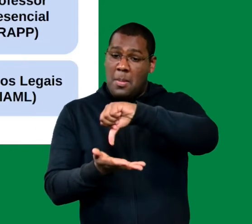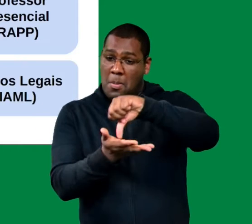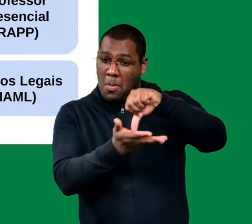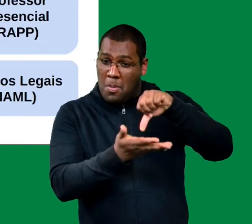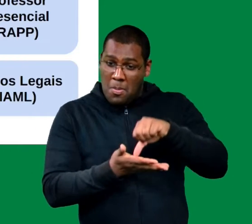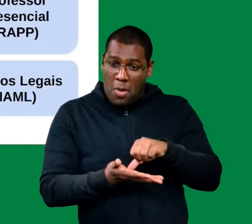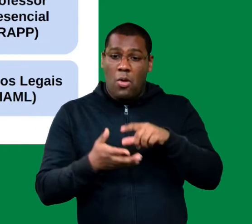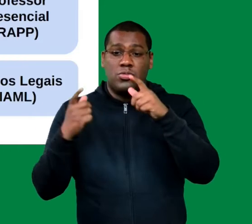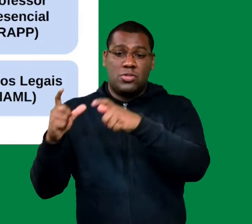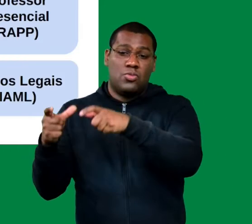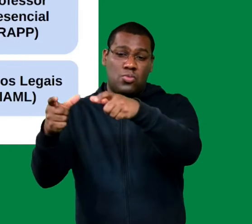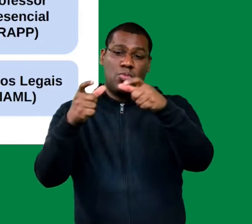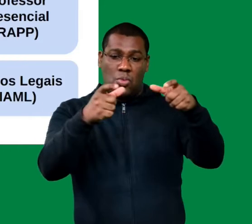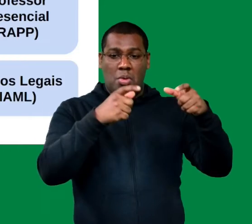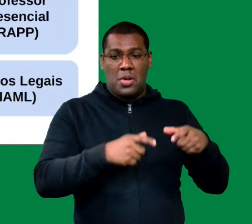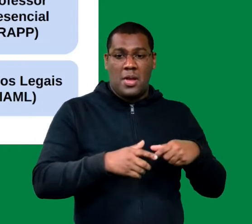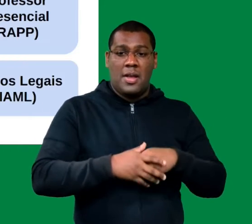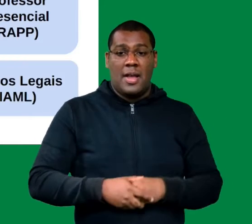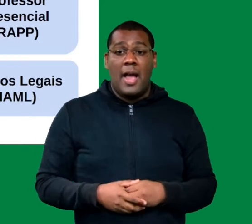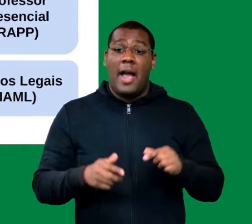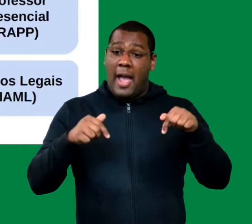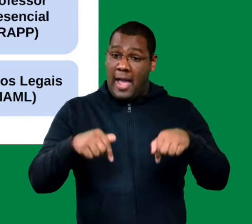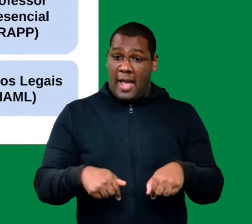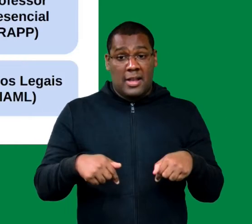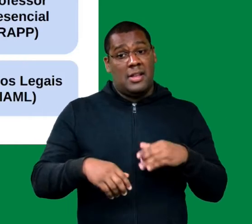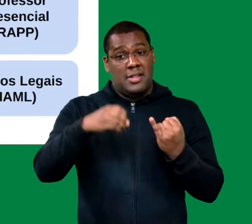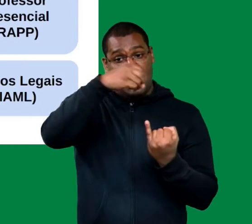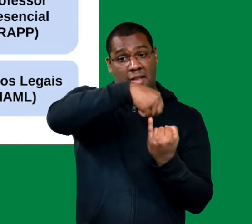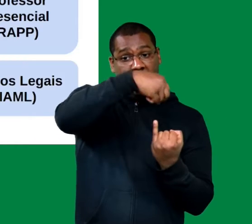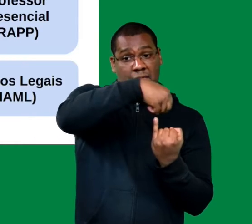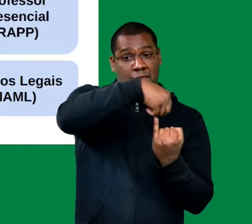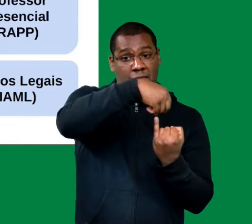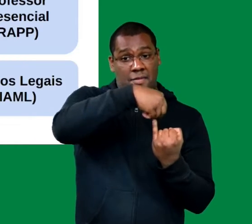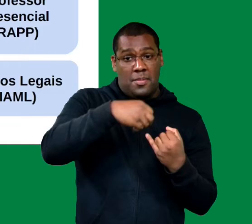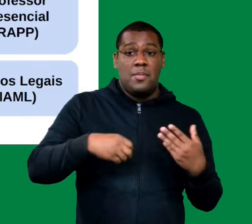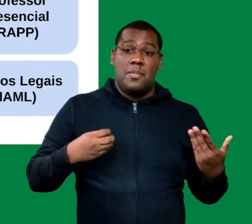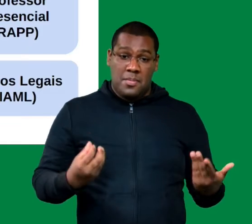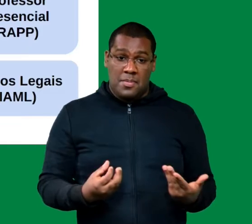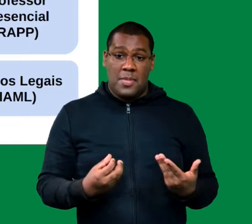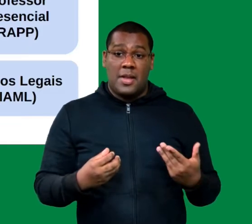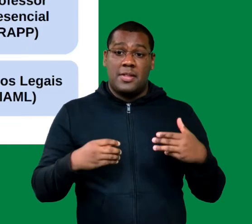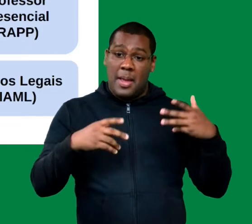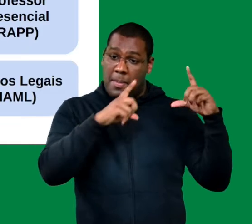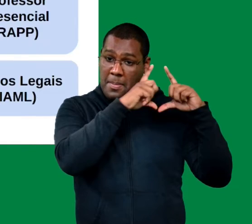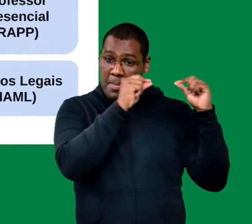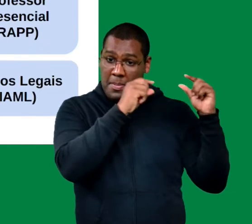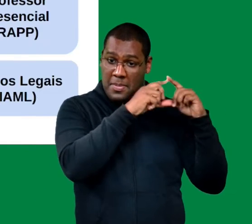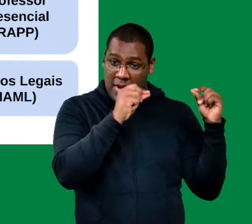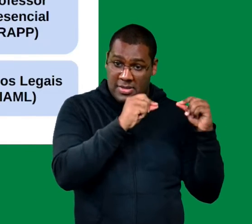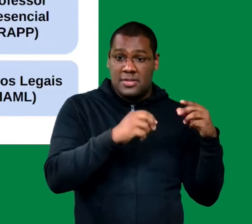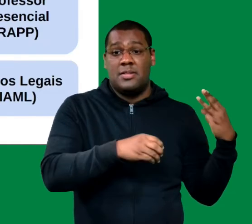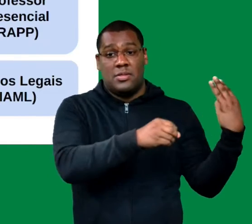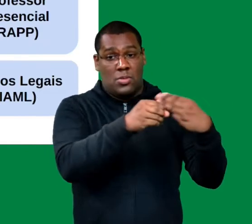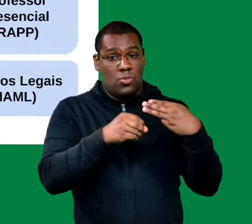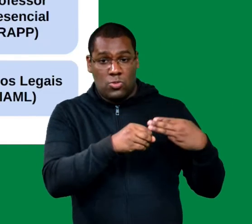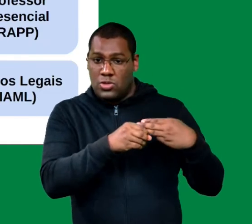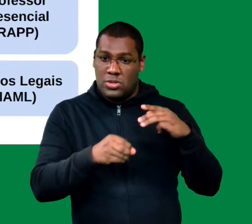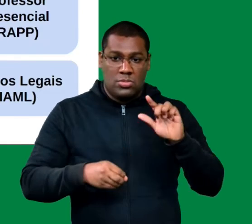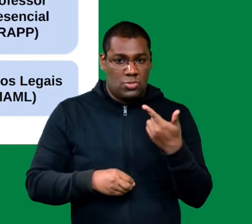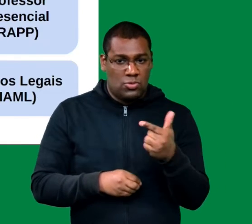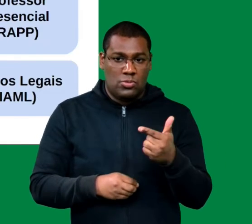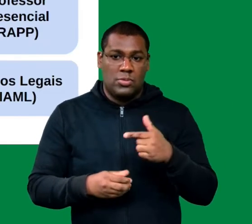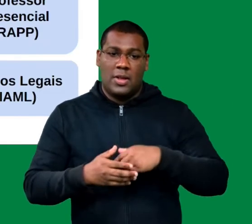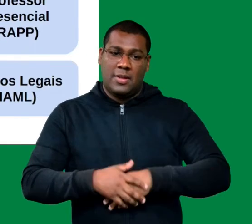regiões administrativas. Nós não temos municípios aqui. E não temos, portanto, um IDH específico para cada